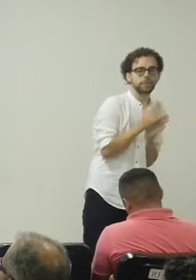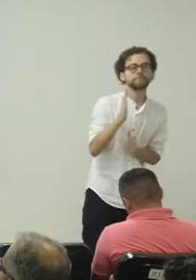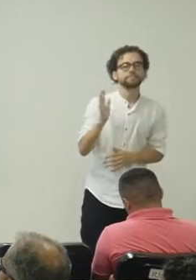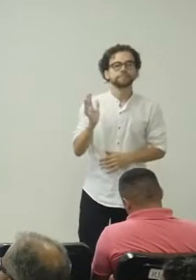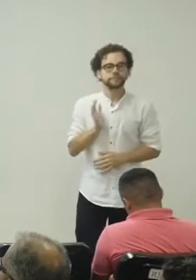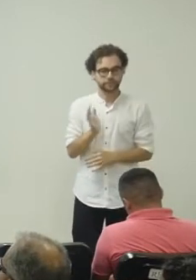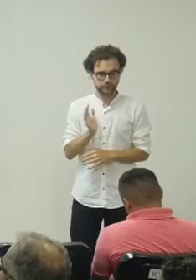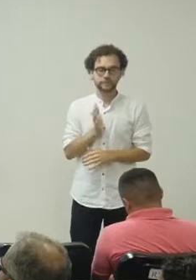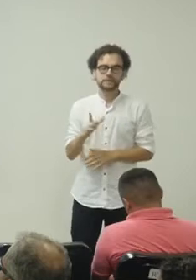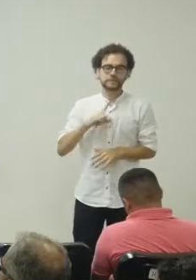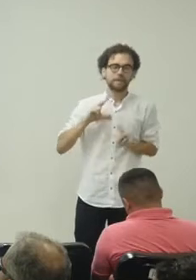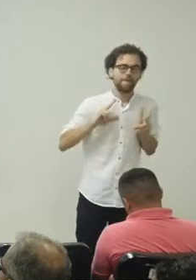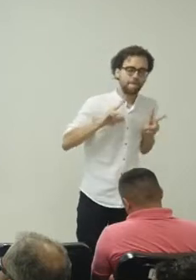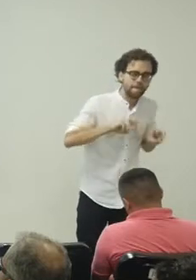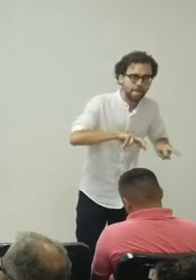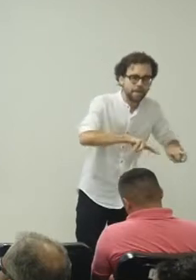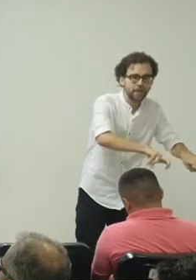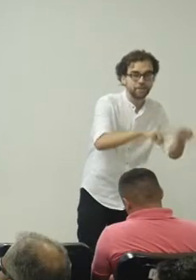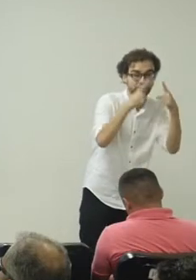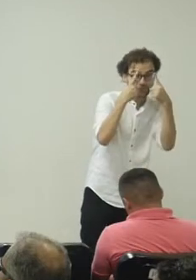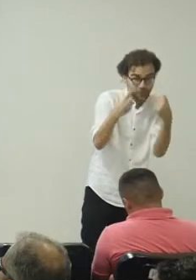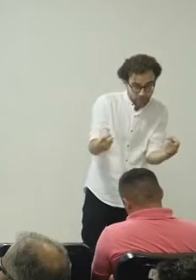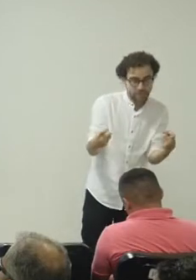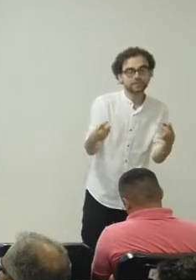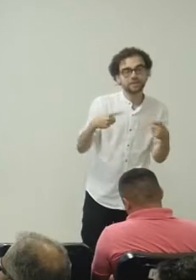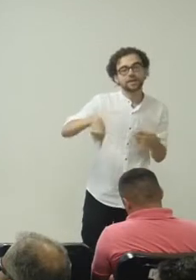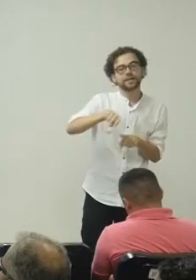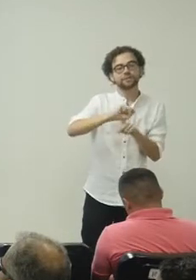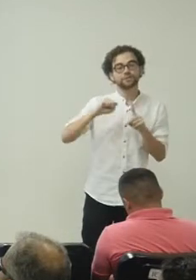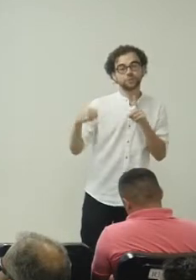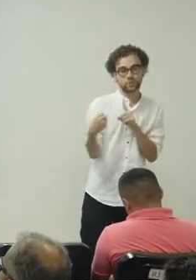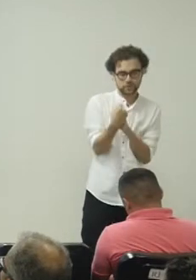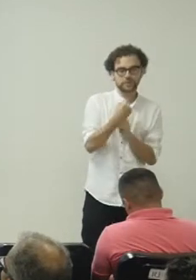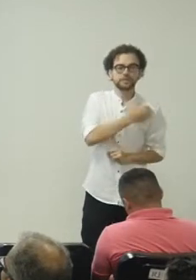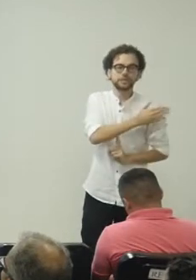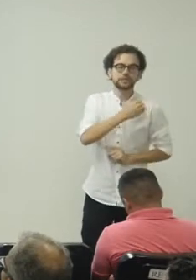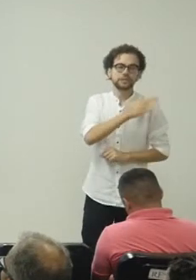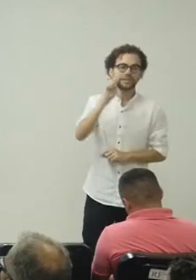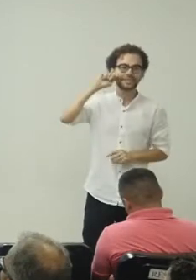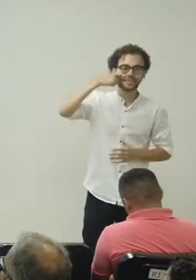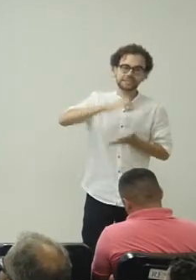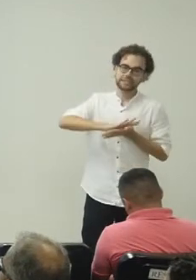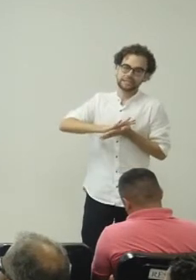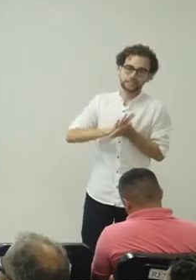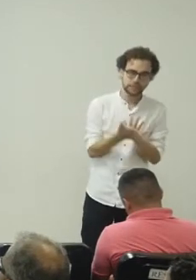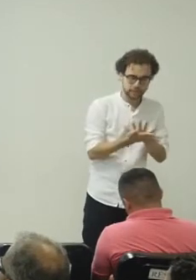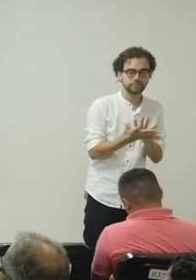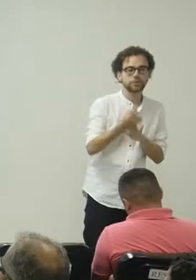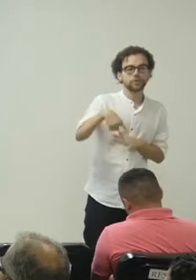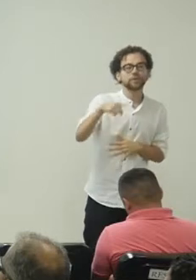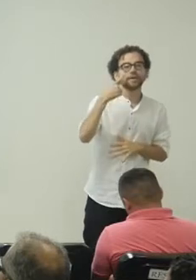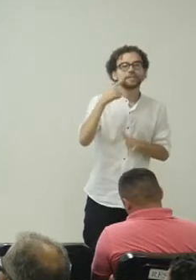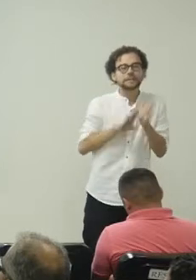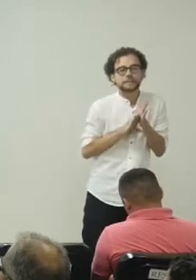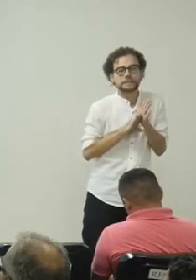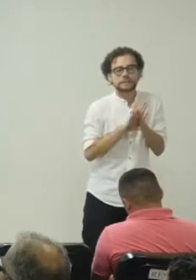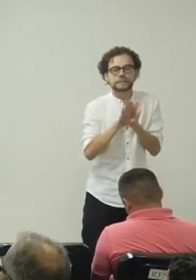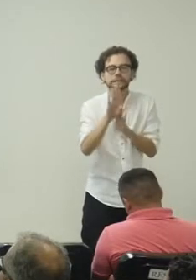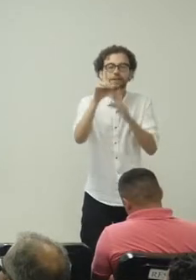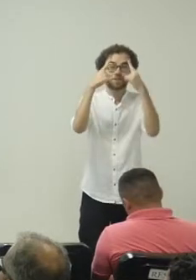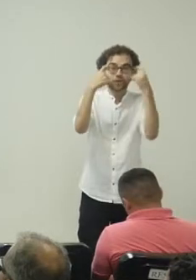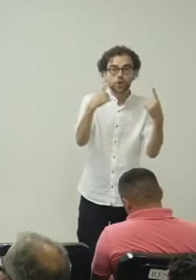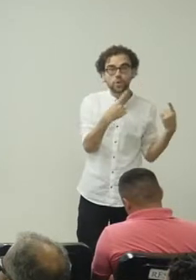diversas formas de exploração e de violência. Ela é uma sociedade que ela é racista, e por isso que a gente vê os altos índices de violência